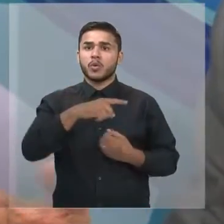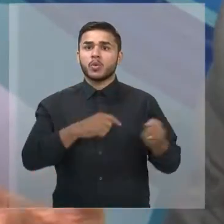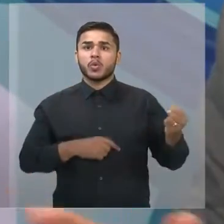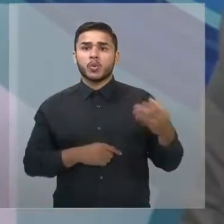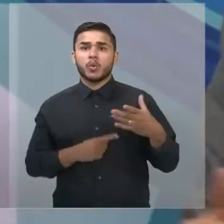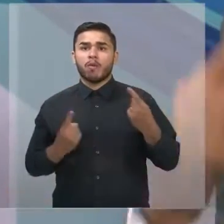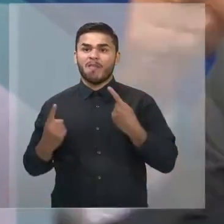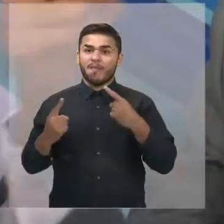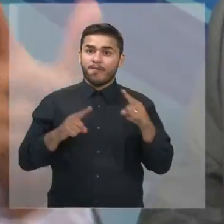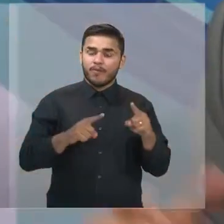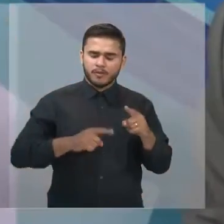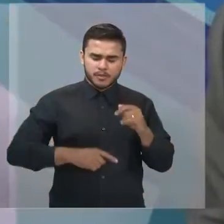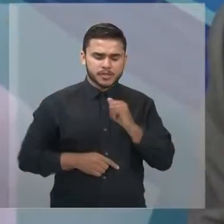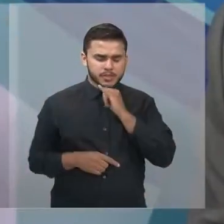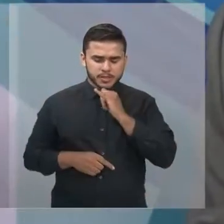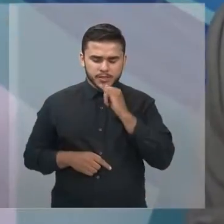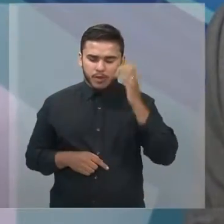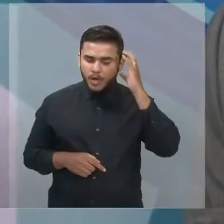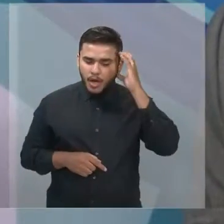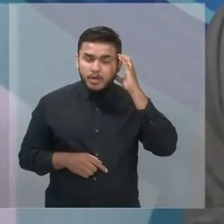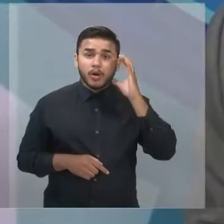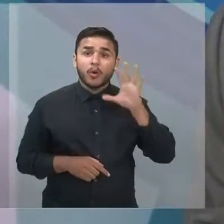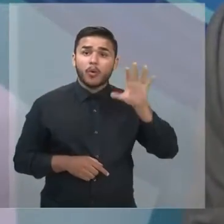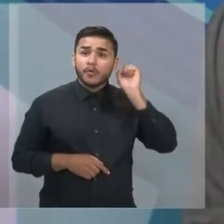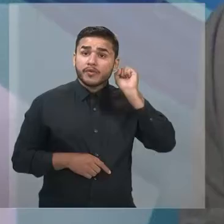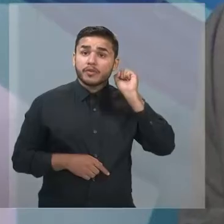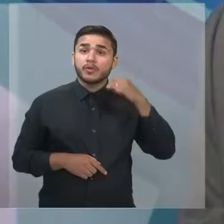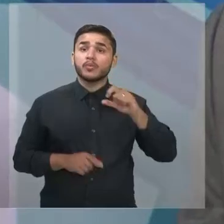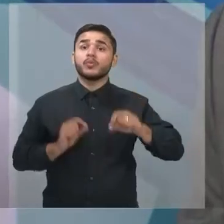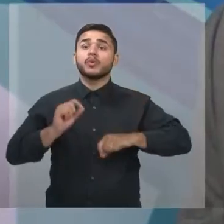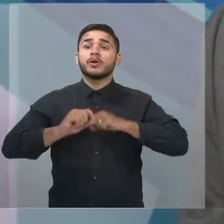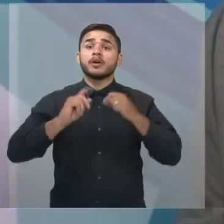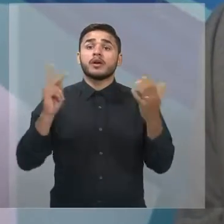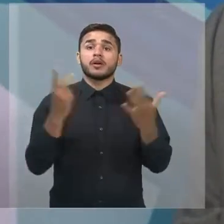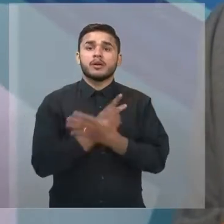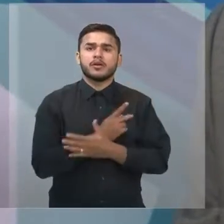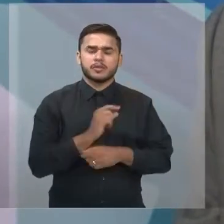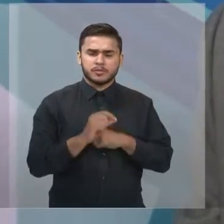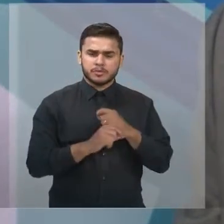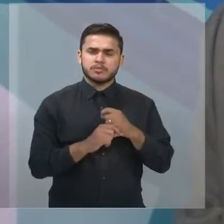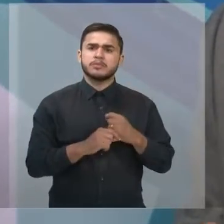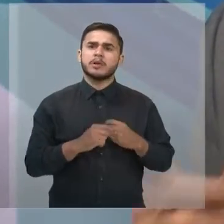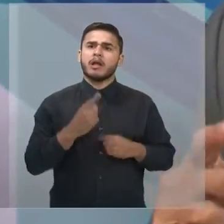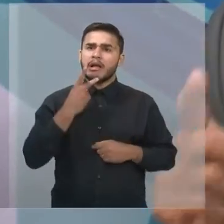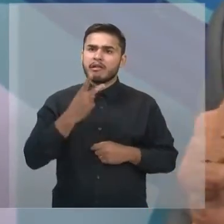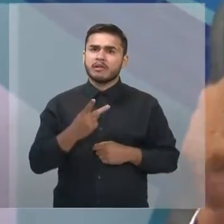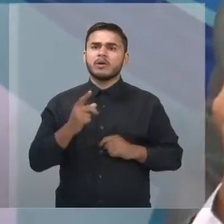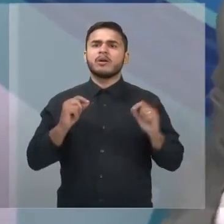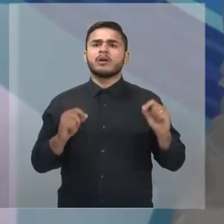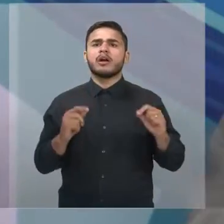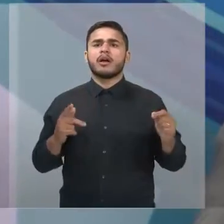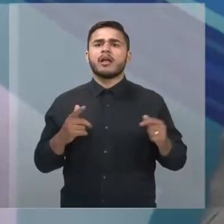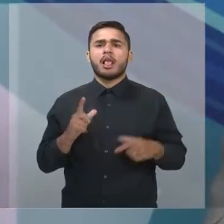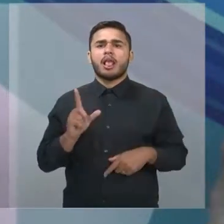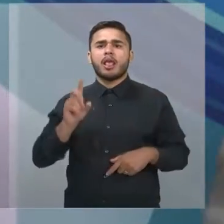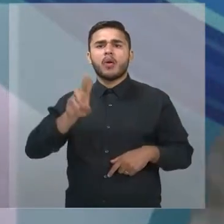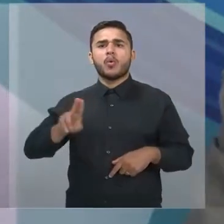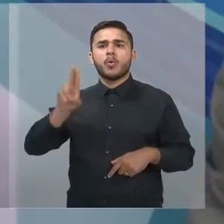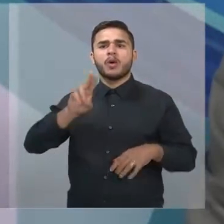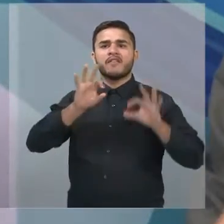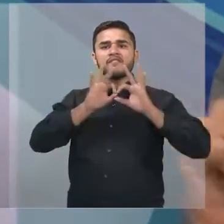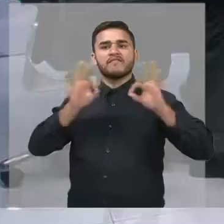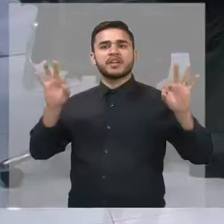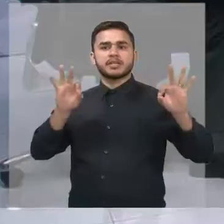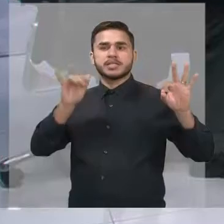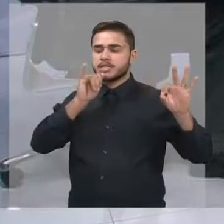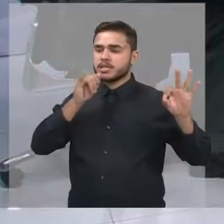exemplo, eu ouvi ontem no rádio uma pessoa negando sistematicamente que se pudesse fazer uso de uma expressão,